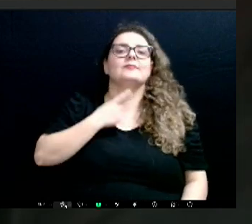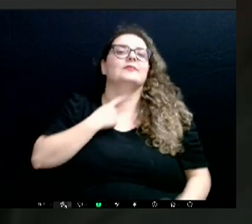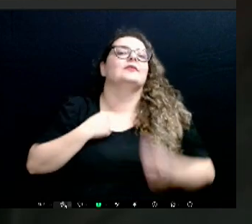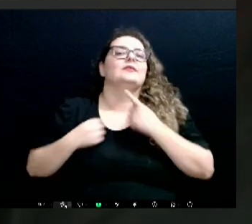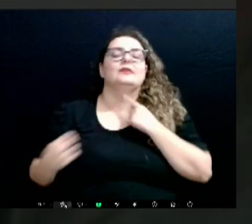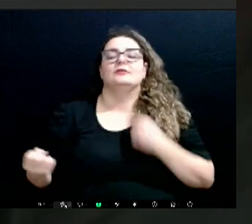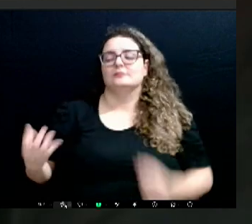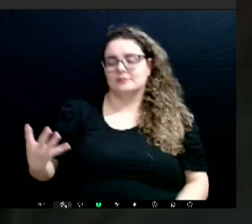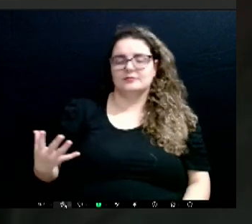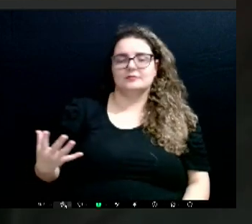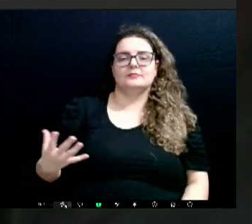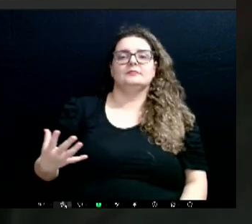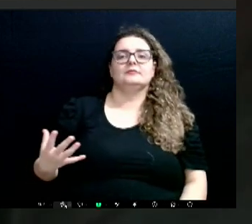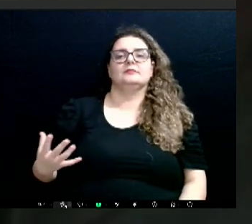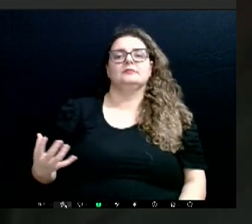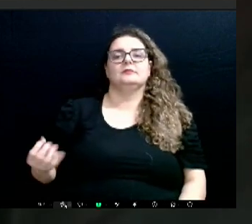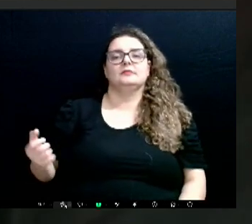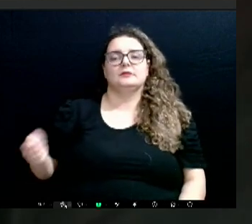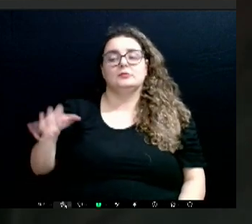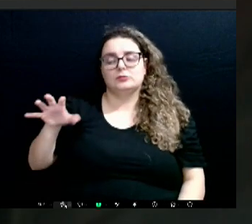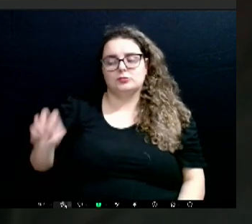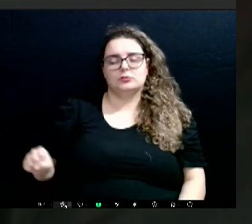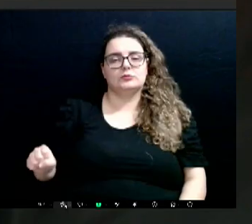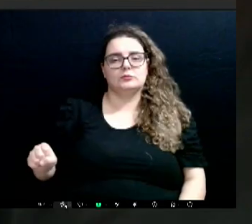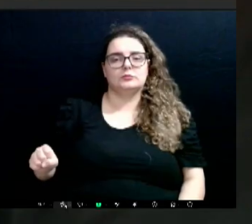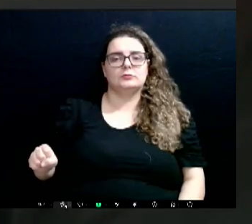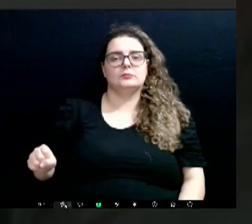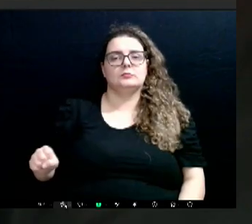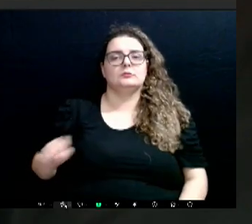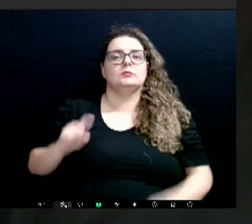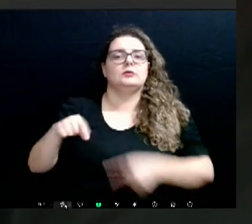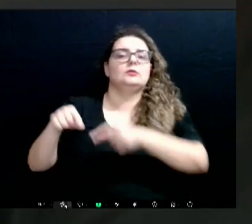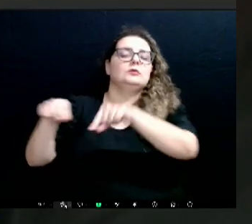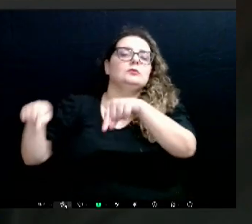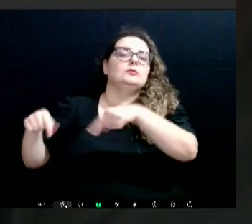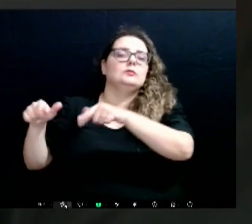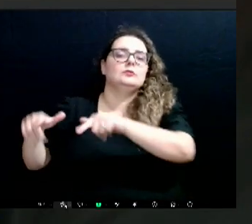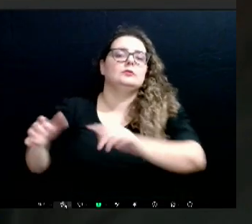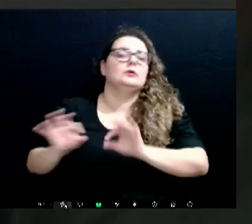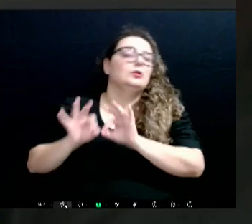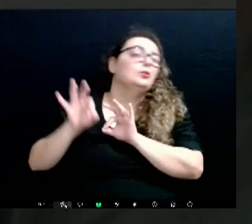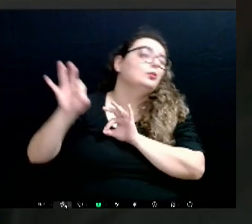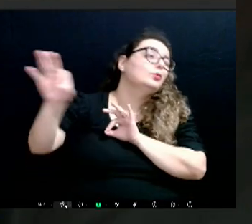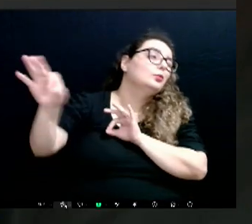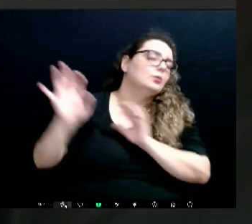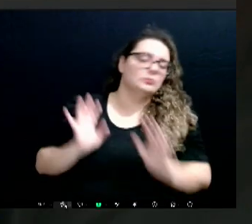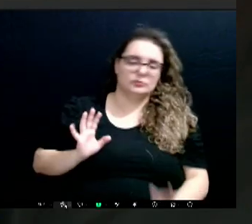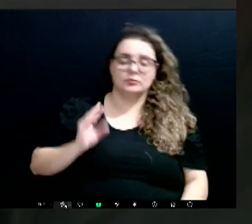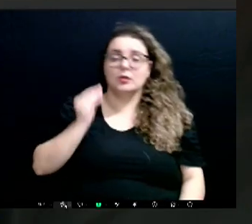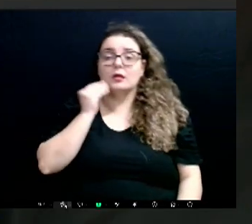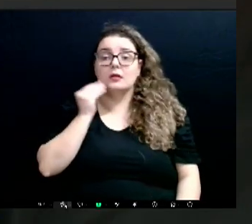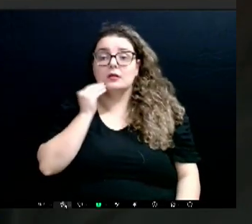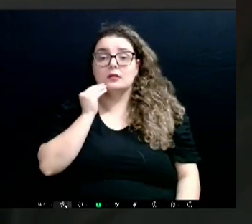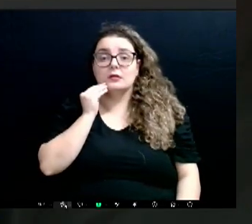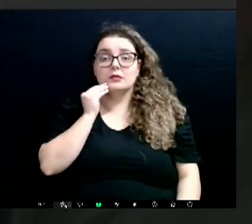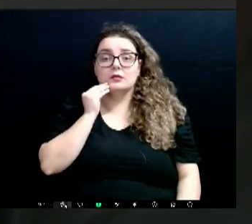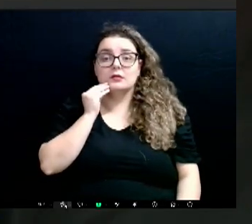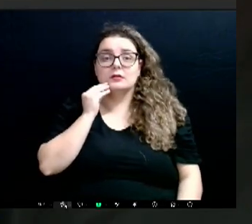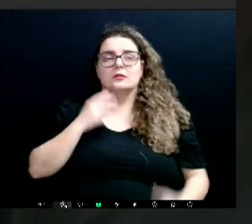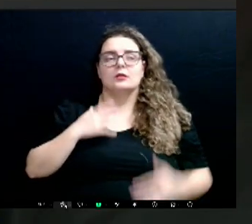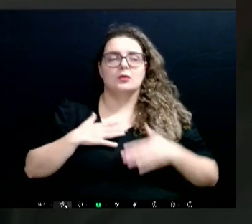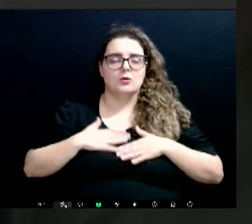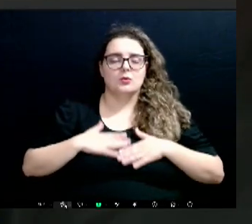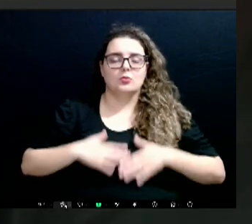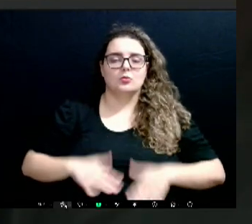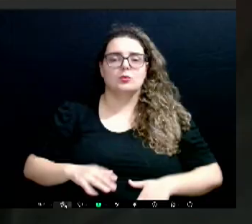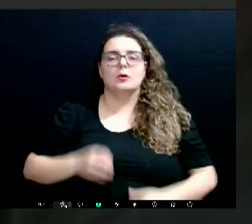você liga, dá uma olhada, desliga de novo, mas coloca em outro cômodo da casa. Coloca lá longe e tenta sair. Gente, isso é bom demais. Outra coisa que é